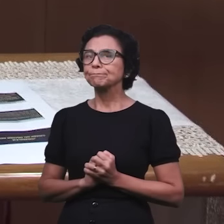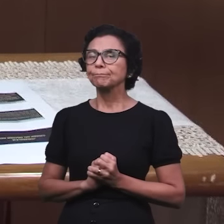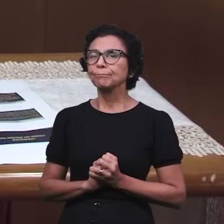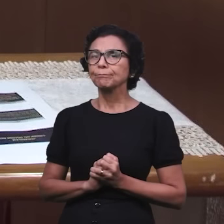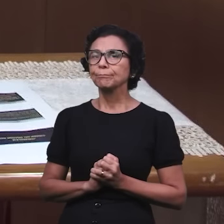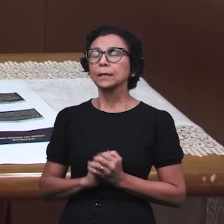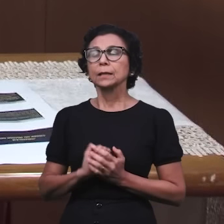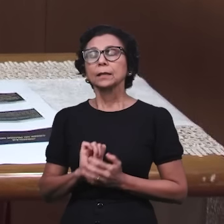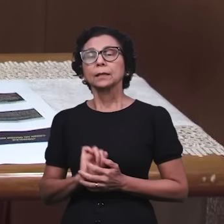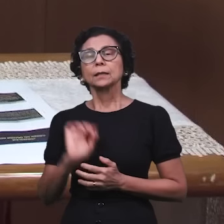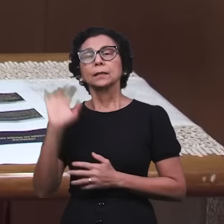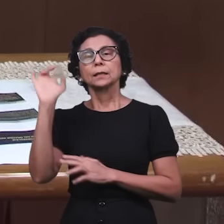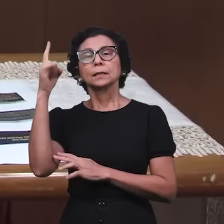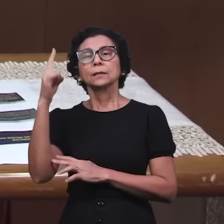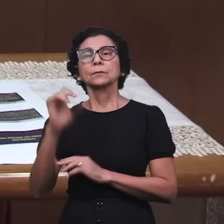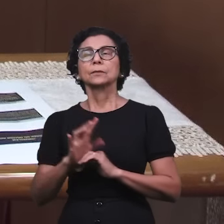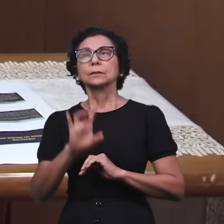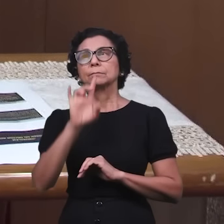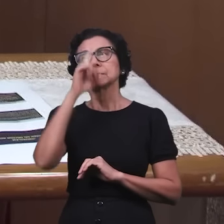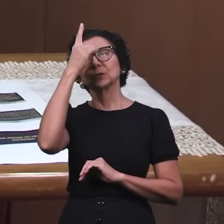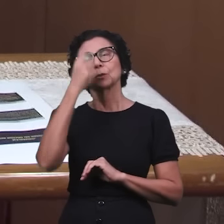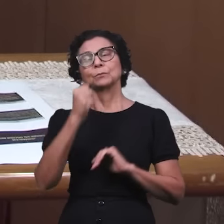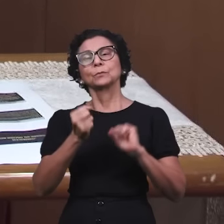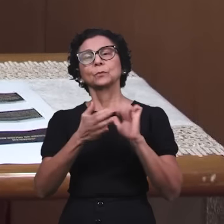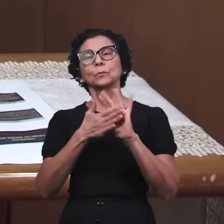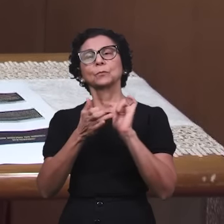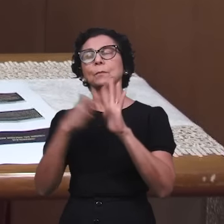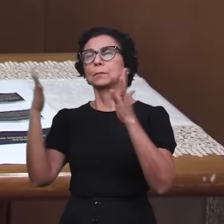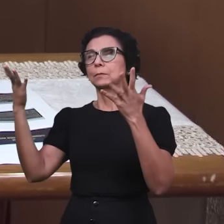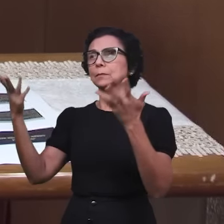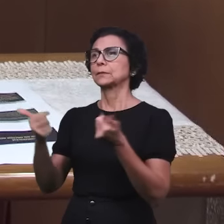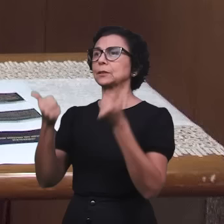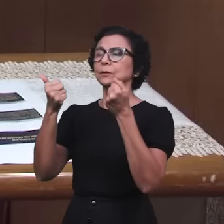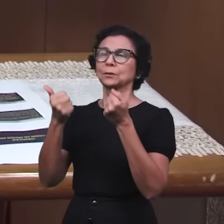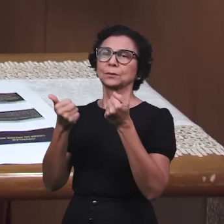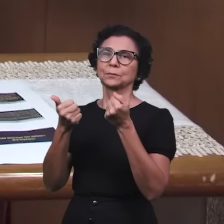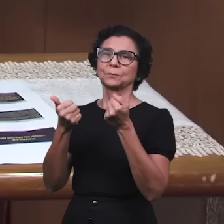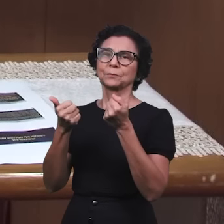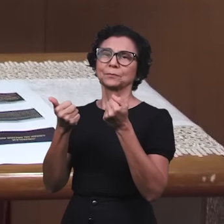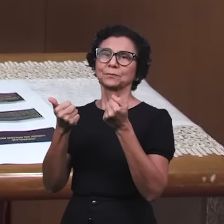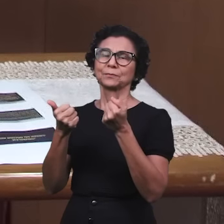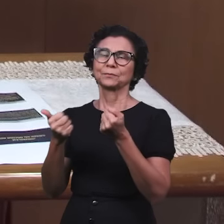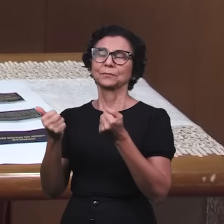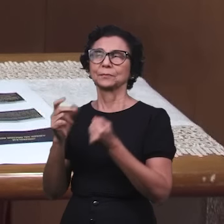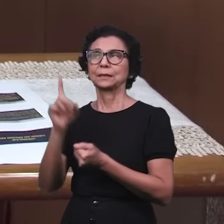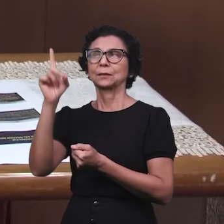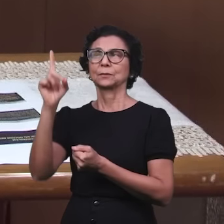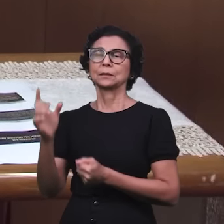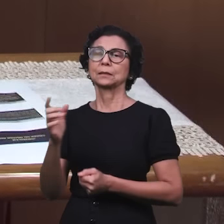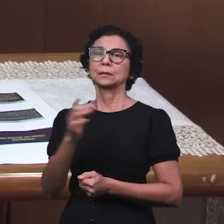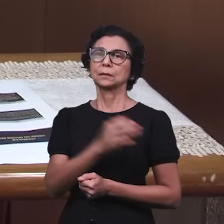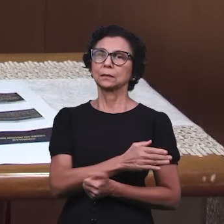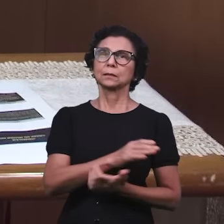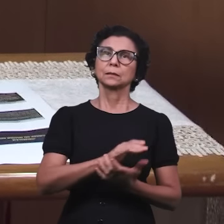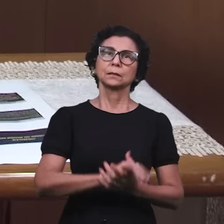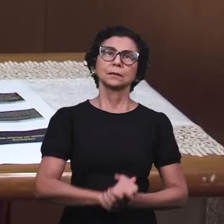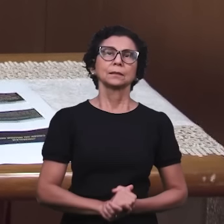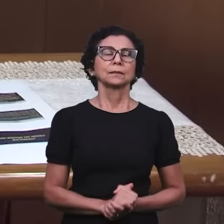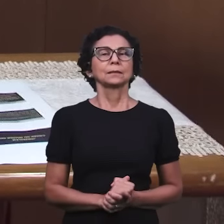cântico maravilhoso a Deus. Então tudo isso funcionando, isto